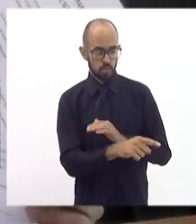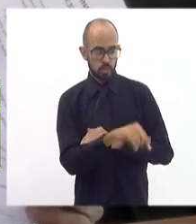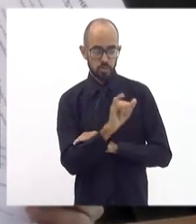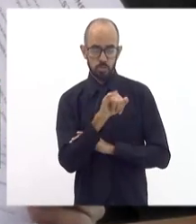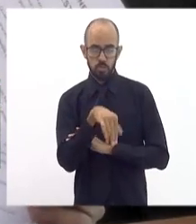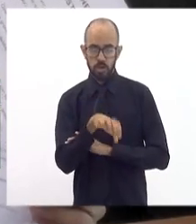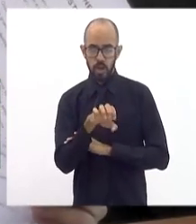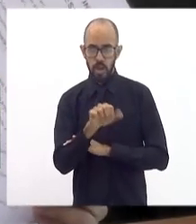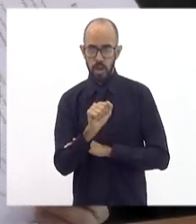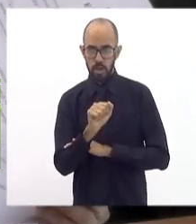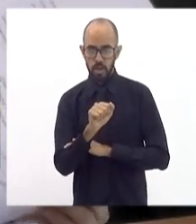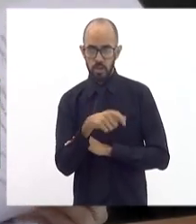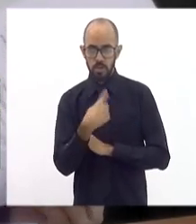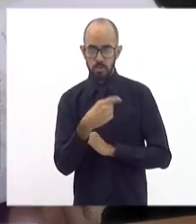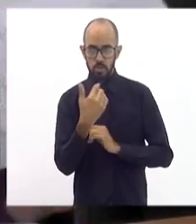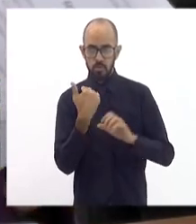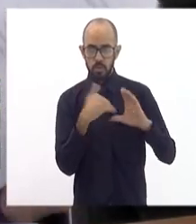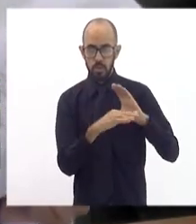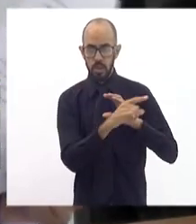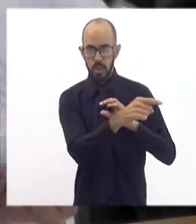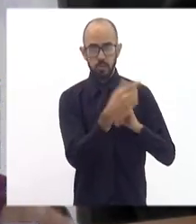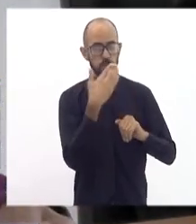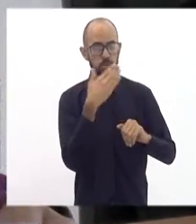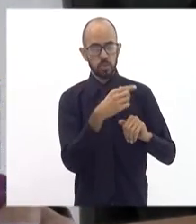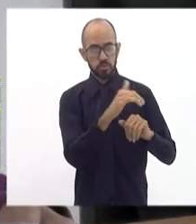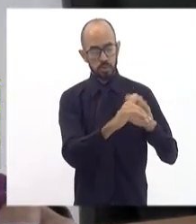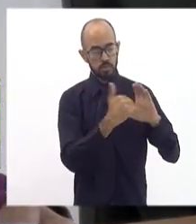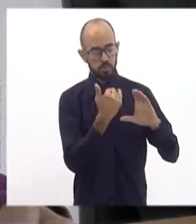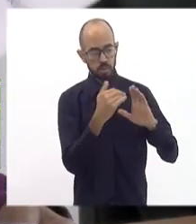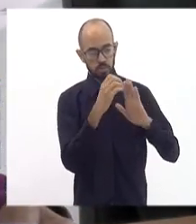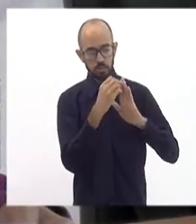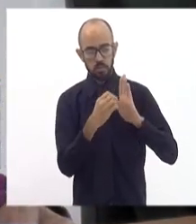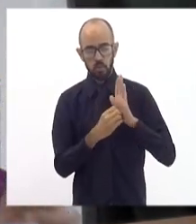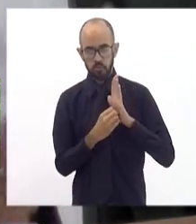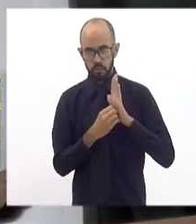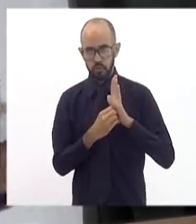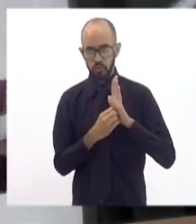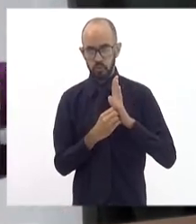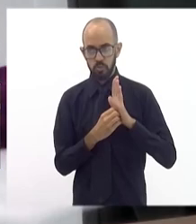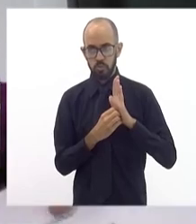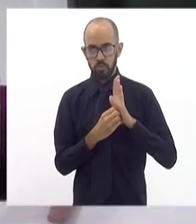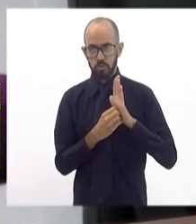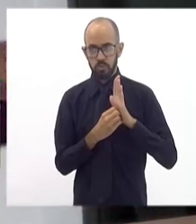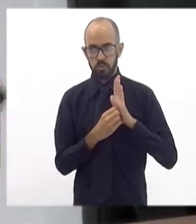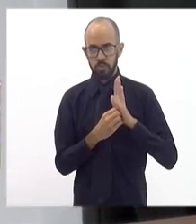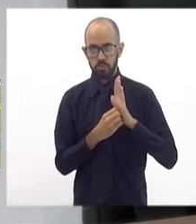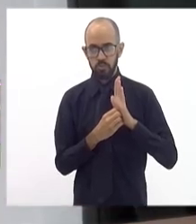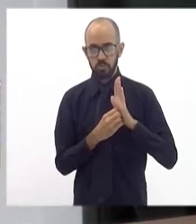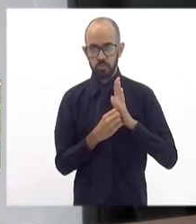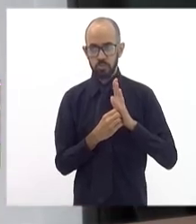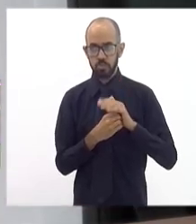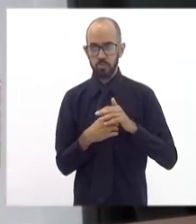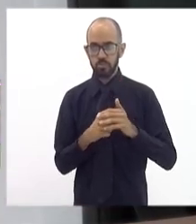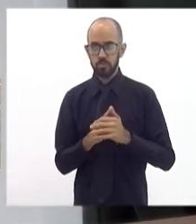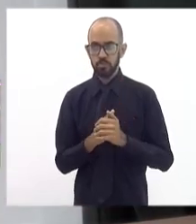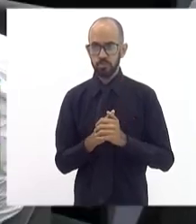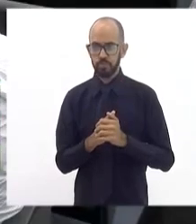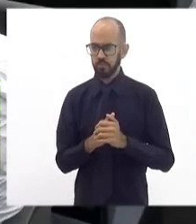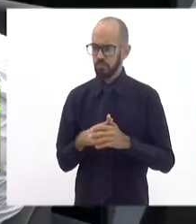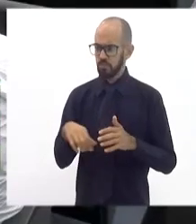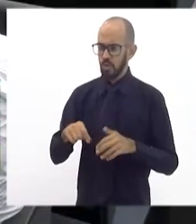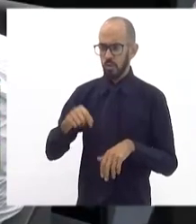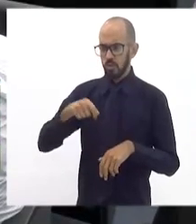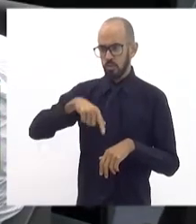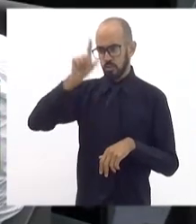eu vou repassar E aí eu vou solicitar que você responde por Ofício ou fazer o plástico por favor não é só a